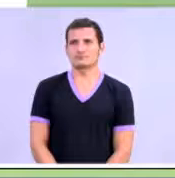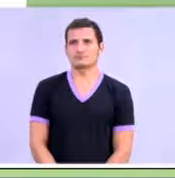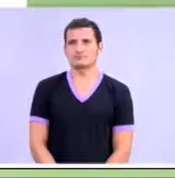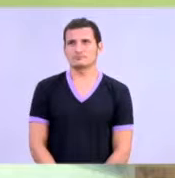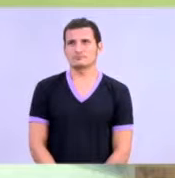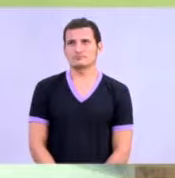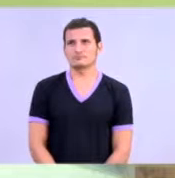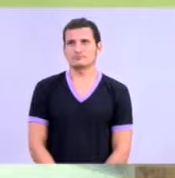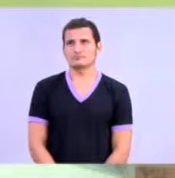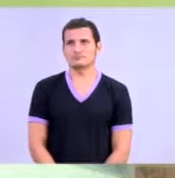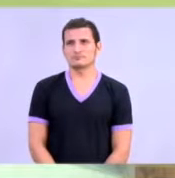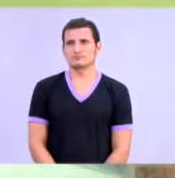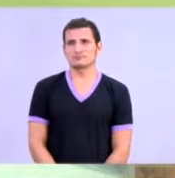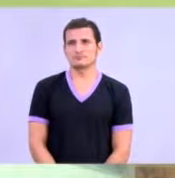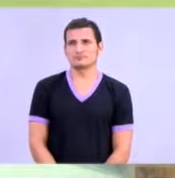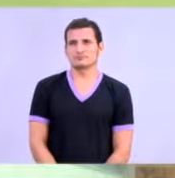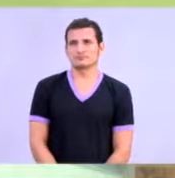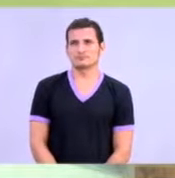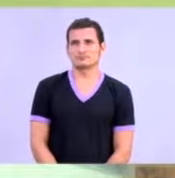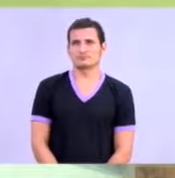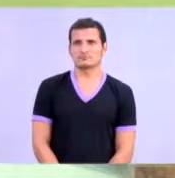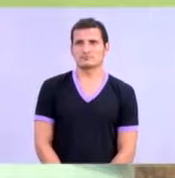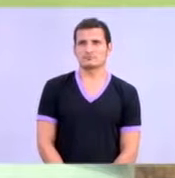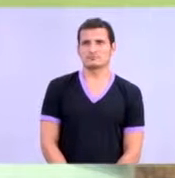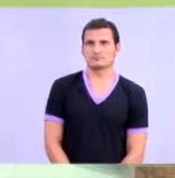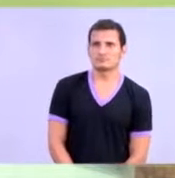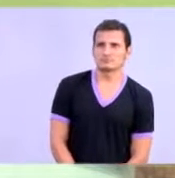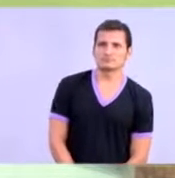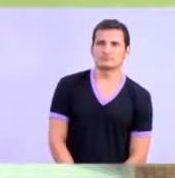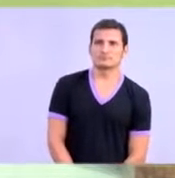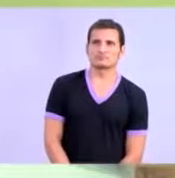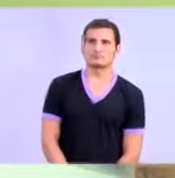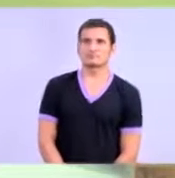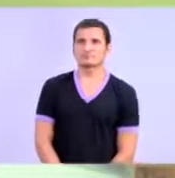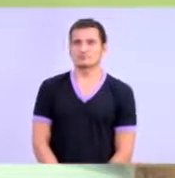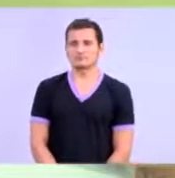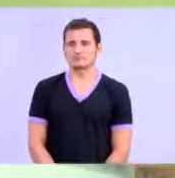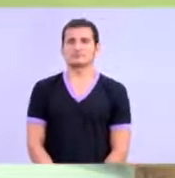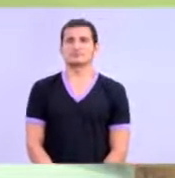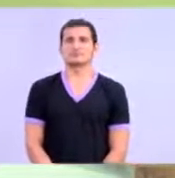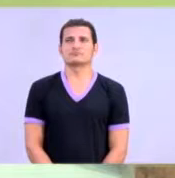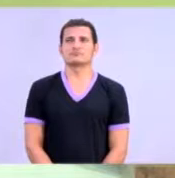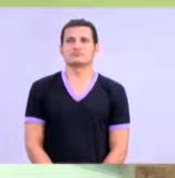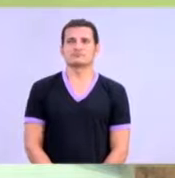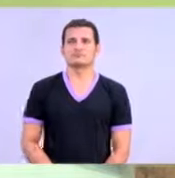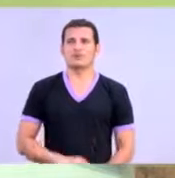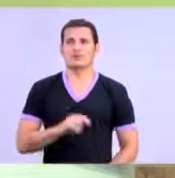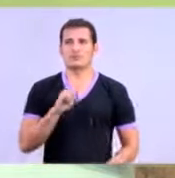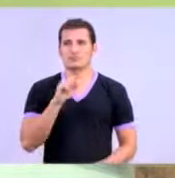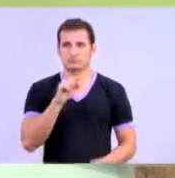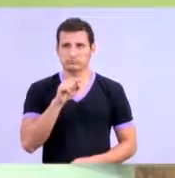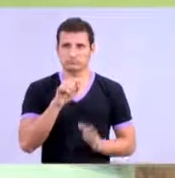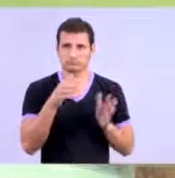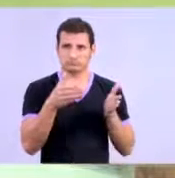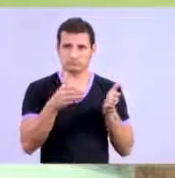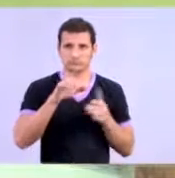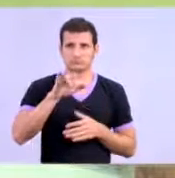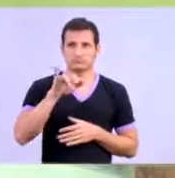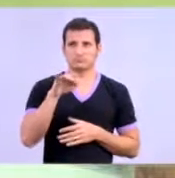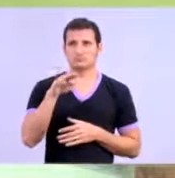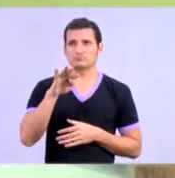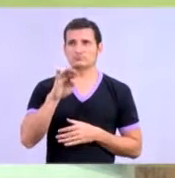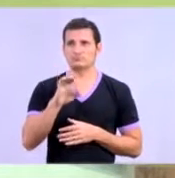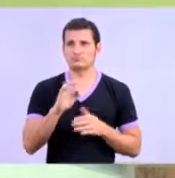Verificar a inconsistência, né, regras para a inconsistência do Estado. No caso específico do limite aí,